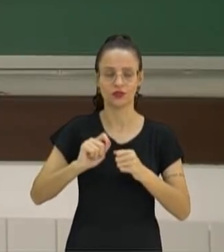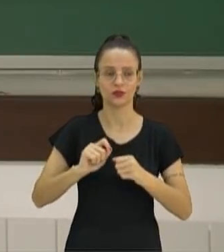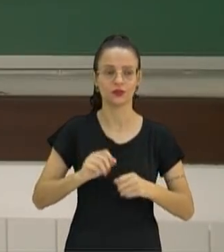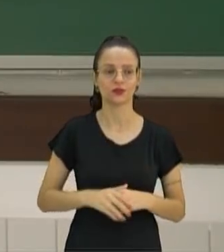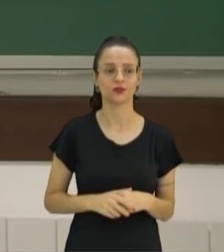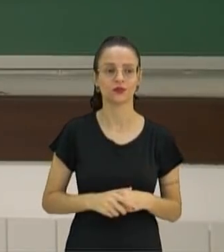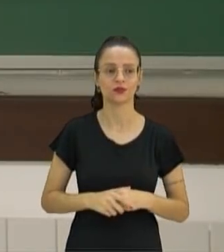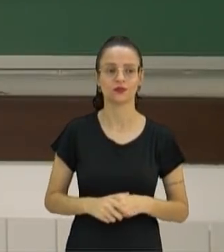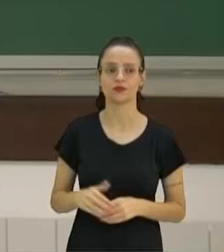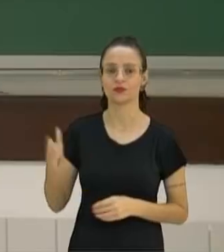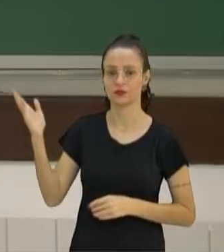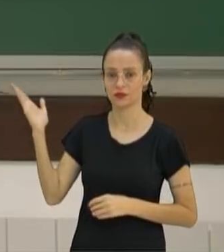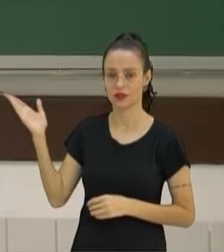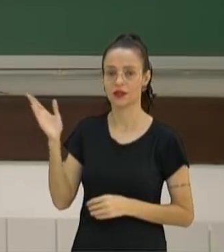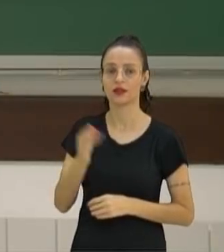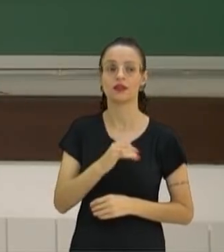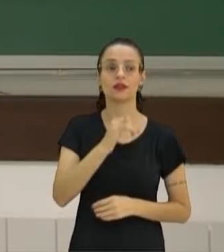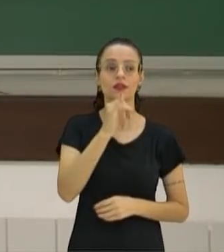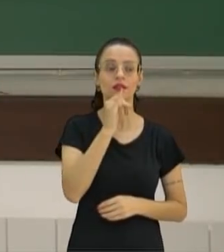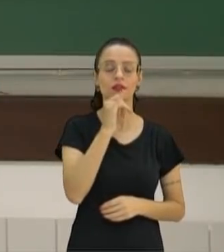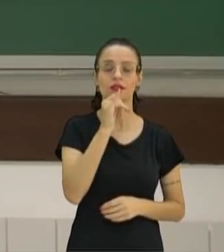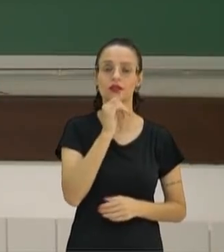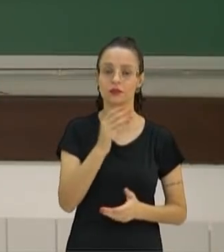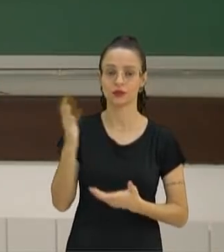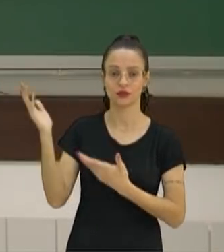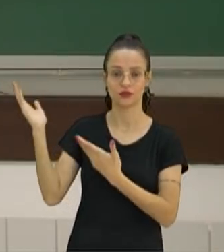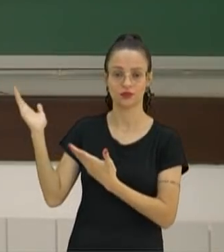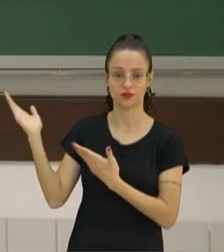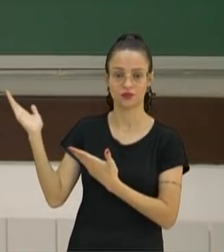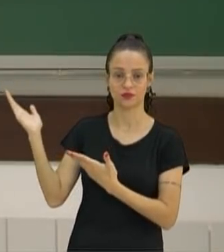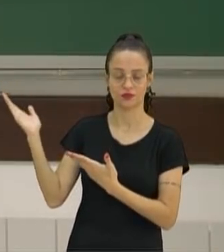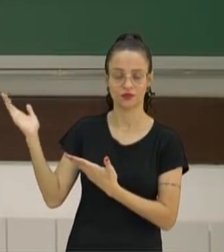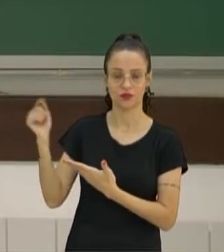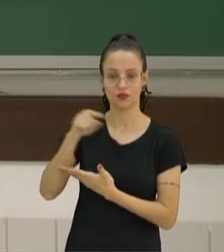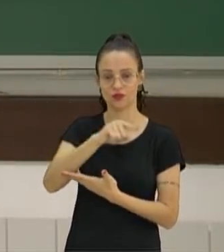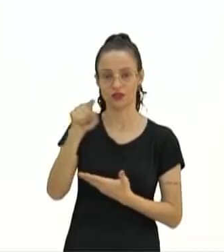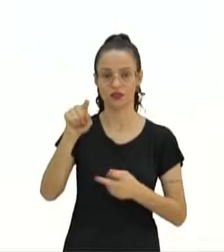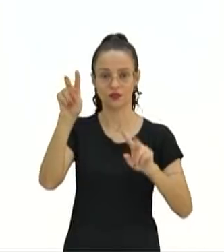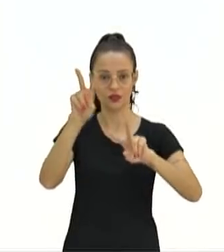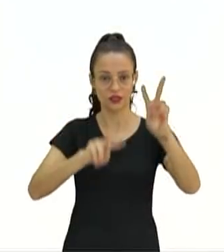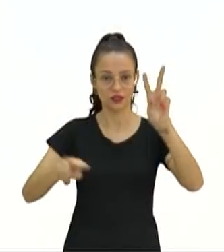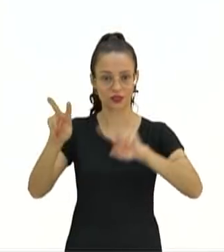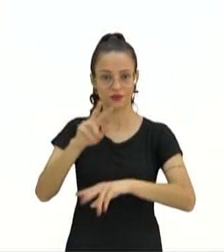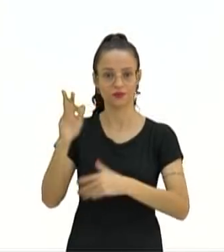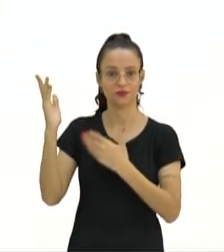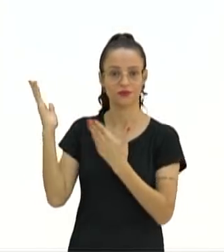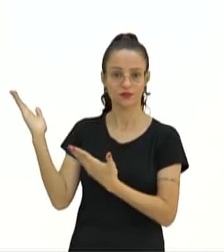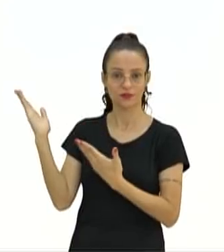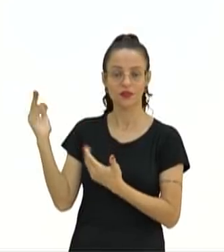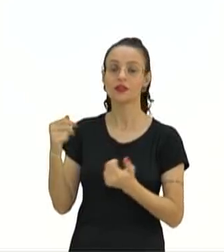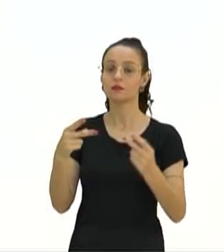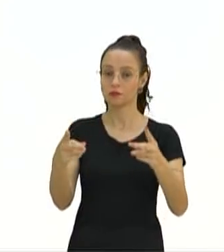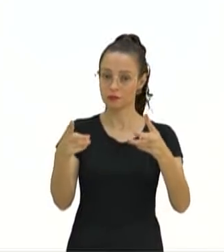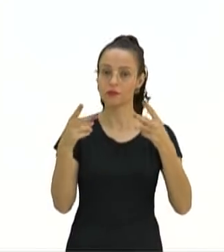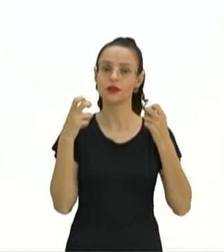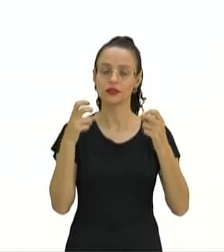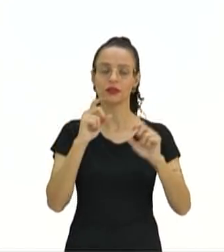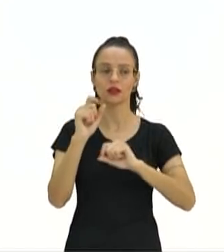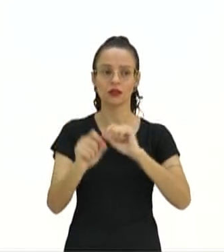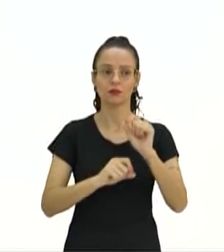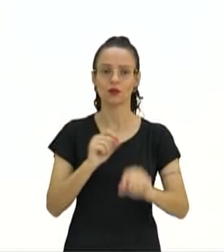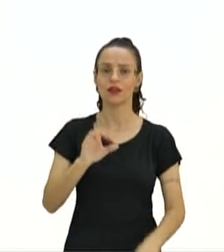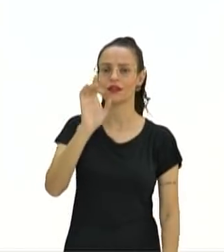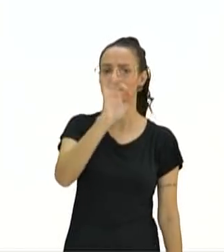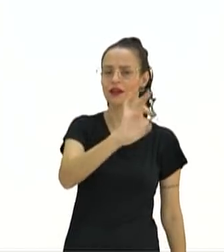lá. Aqui a gente tem, então, alguns exemplos para vocês visualizarem, né? Dá para perceber, né, que em cada